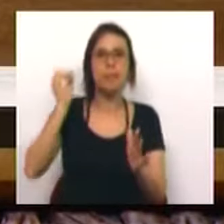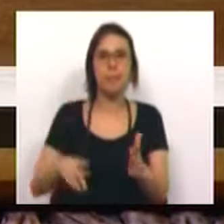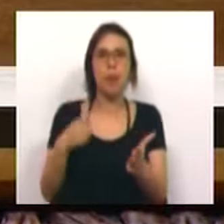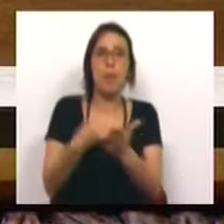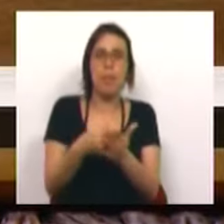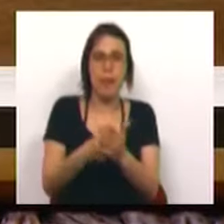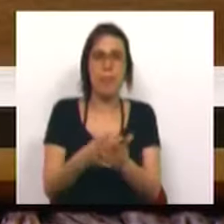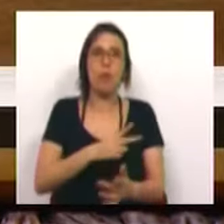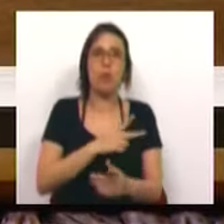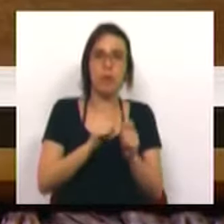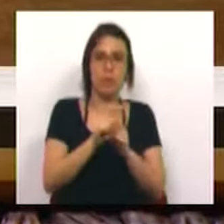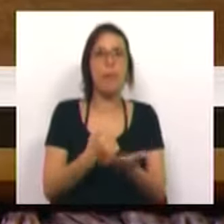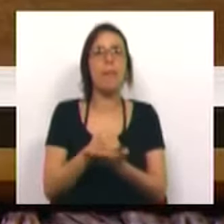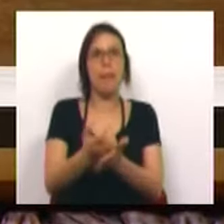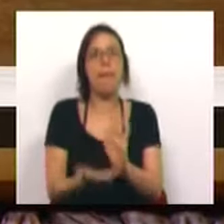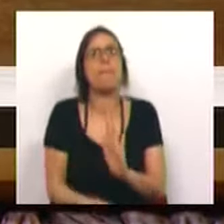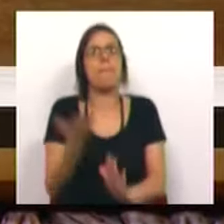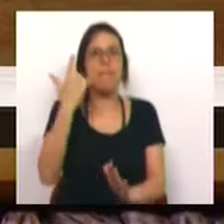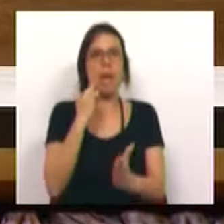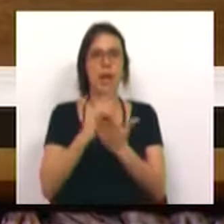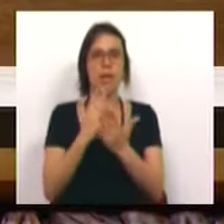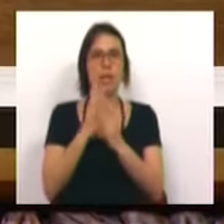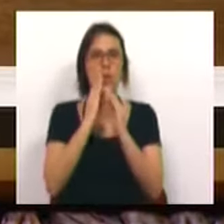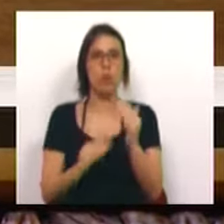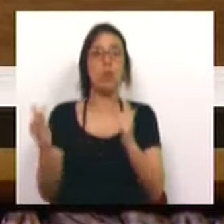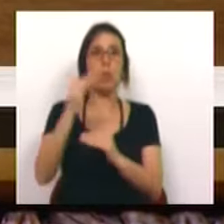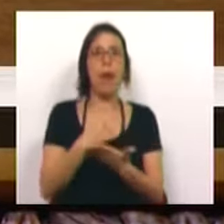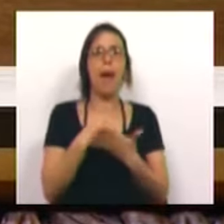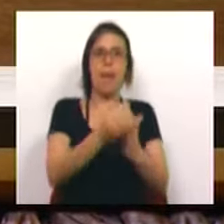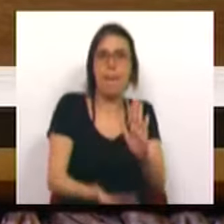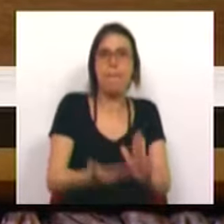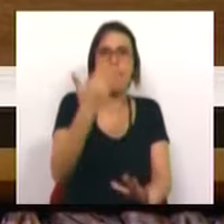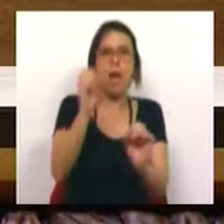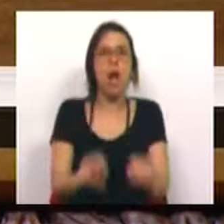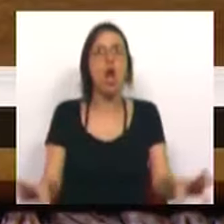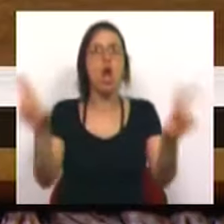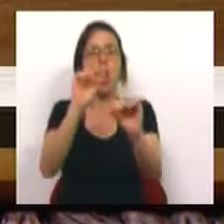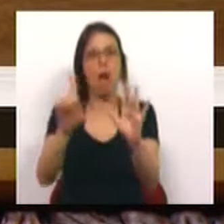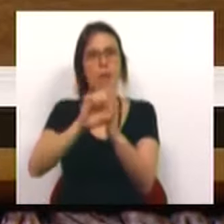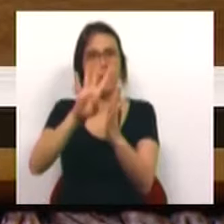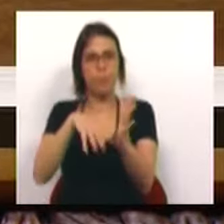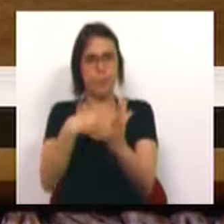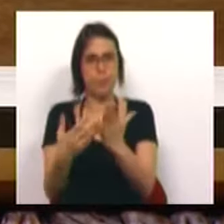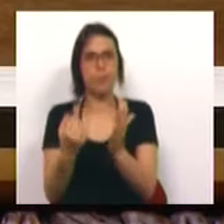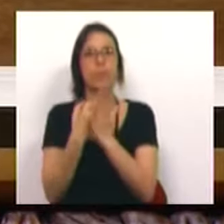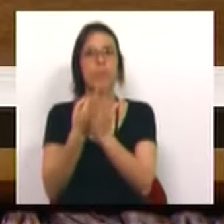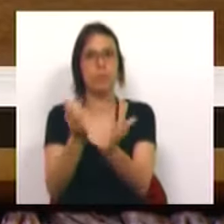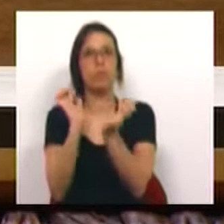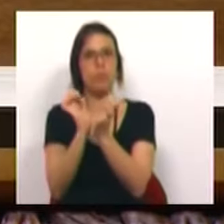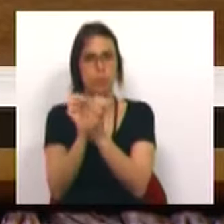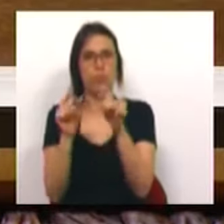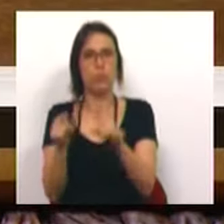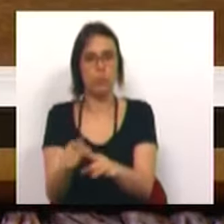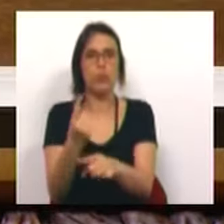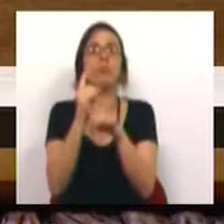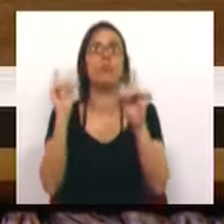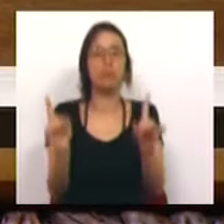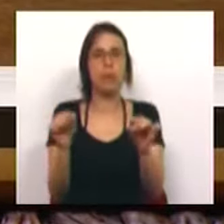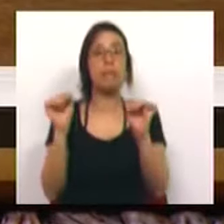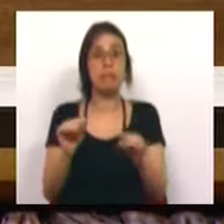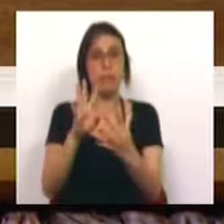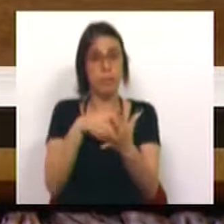propinas e o aumento dos apoios sociais aos estudantes do ensino superior através de uma nova lei-quadro da ação social escolar, uma vez que